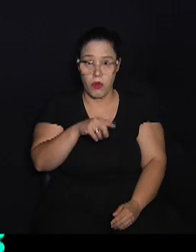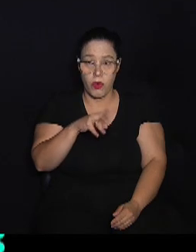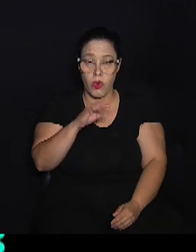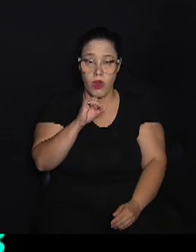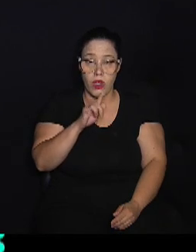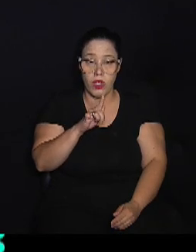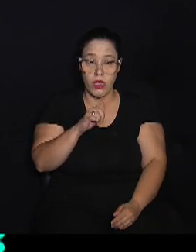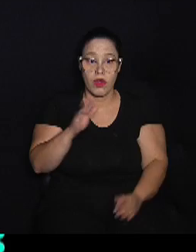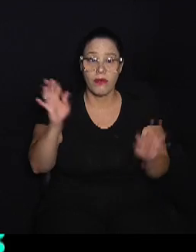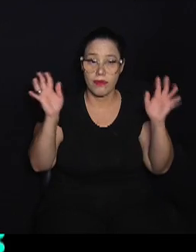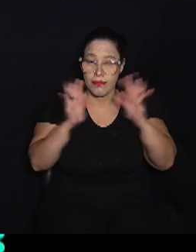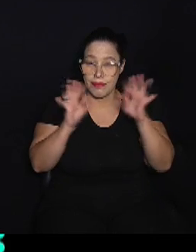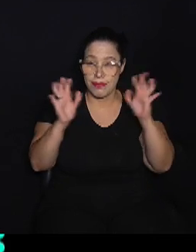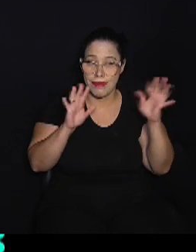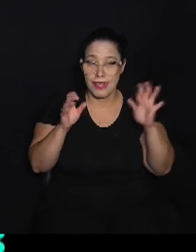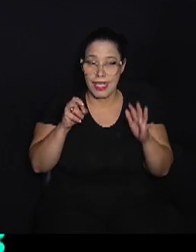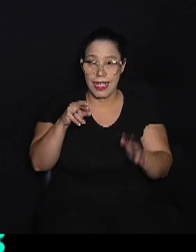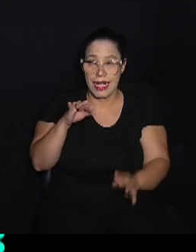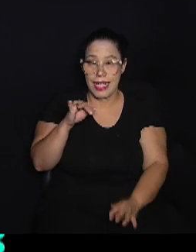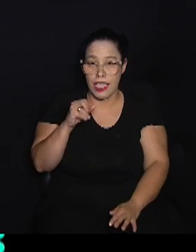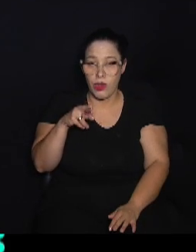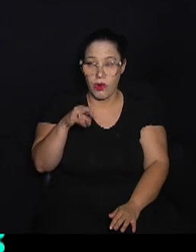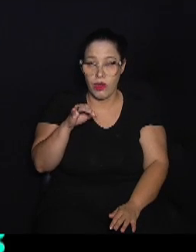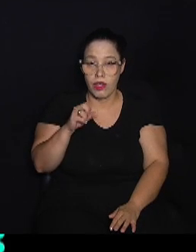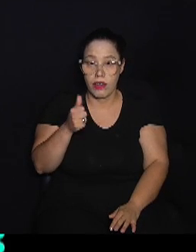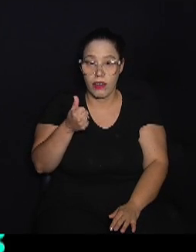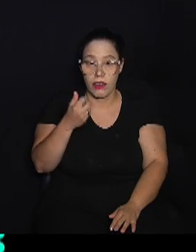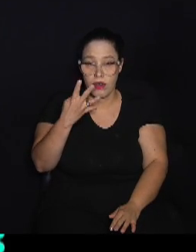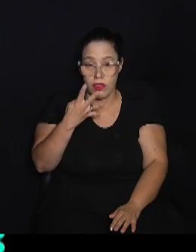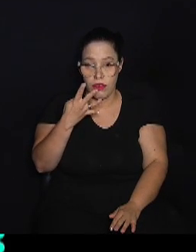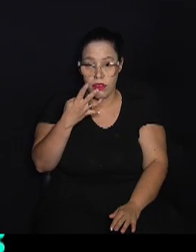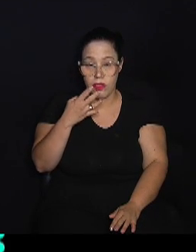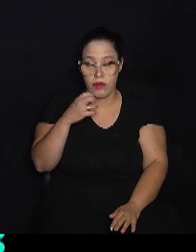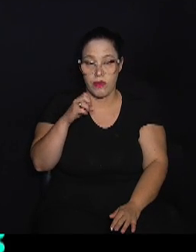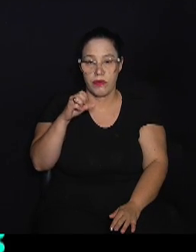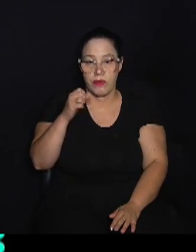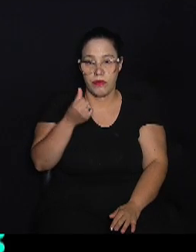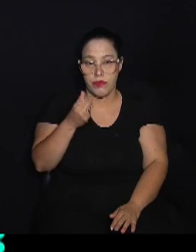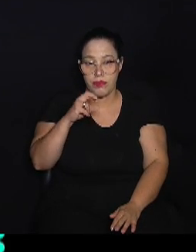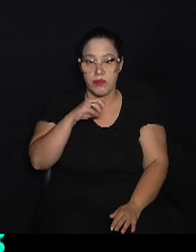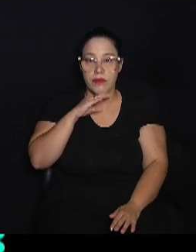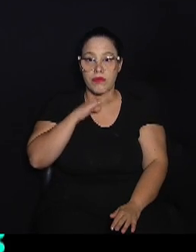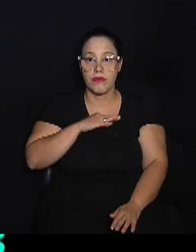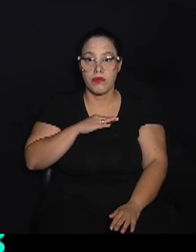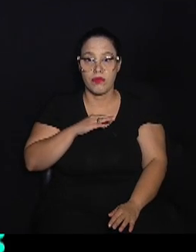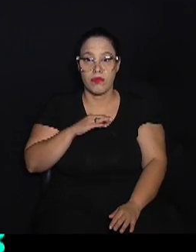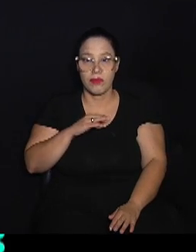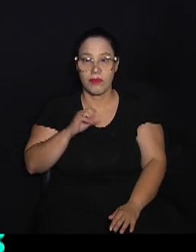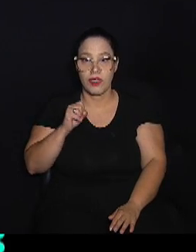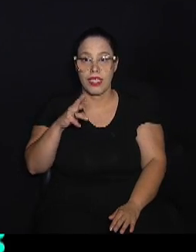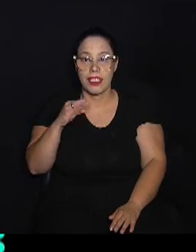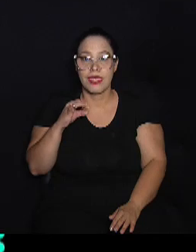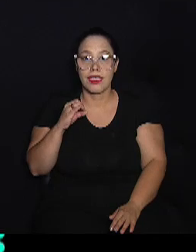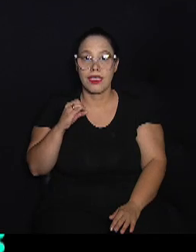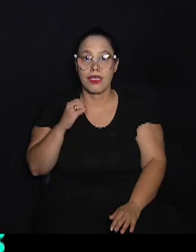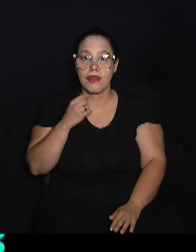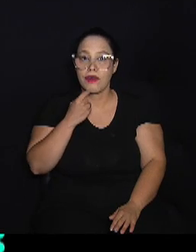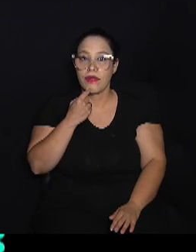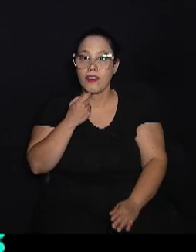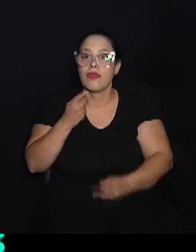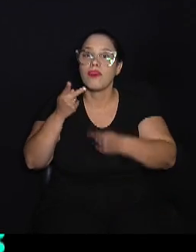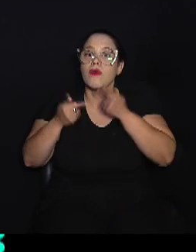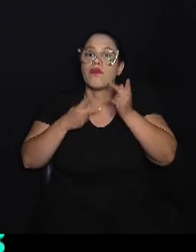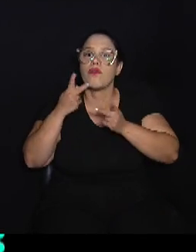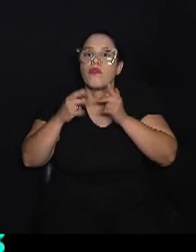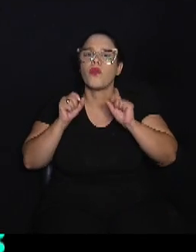.sescsp.org.br. Olá, nós somos da Cia Núcleo e dia 14 do 9, às 15 horas, a gente vai estar no SESC Campinas para contar para